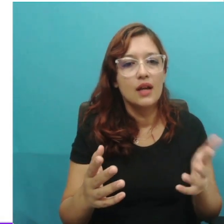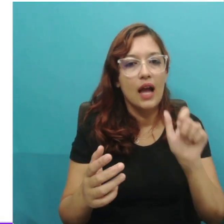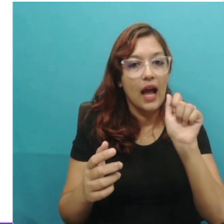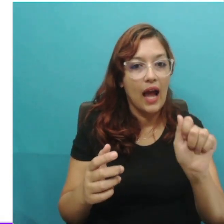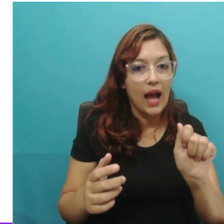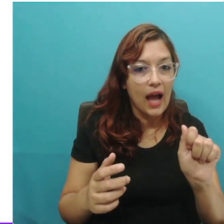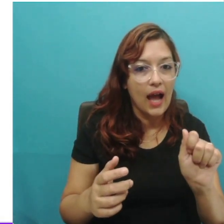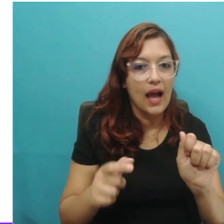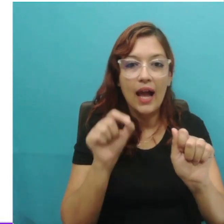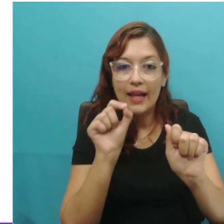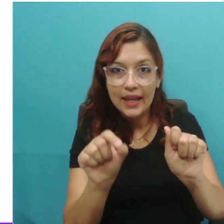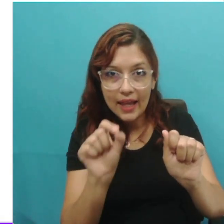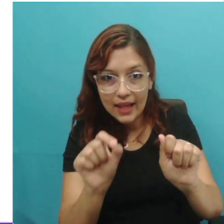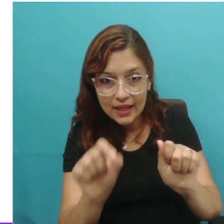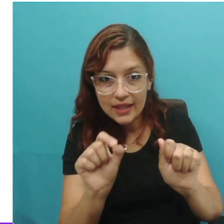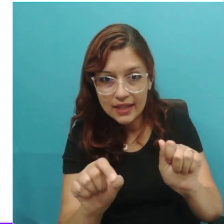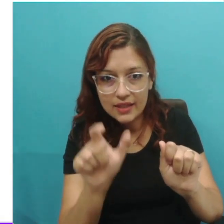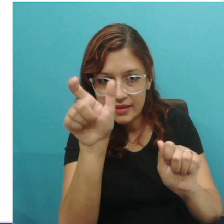junto.